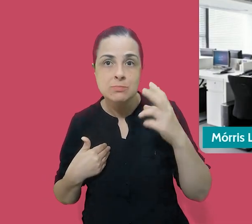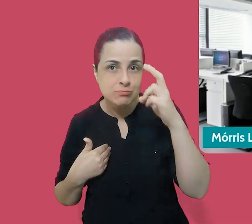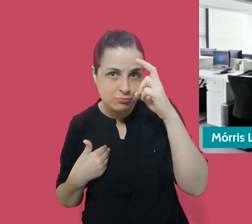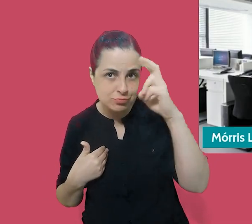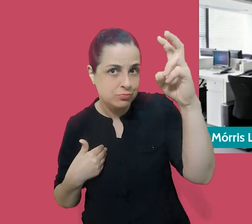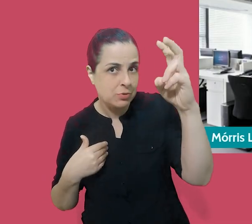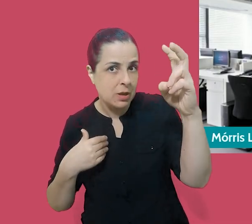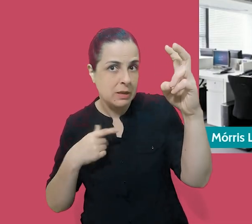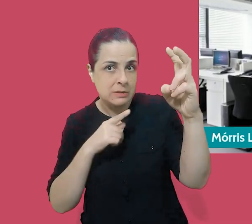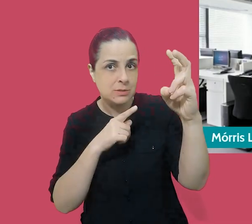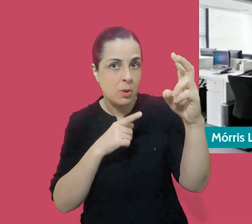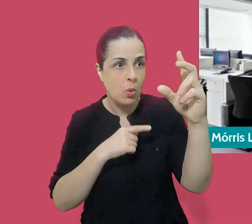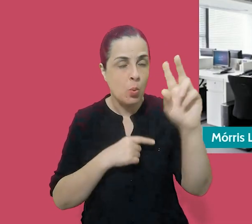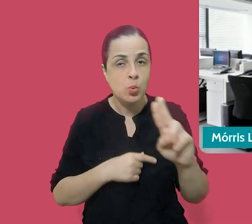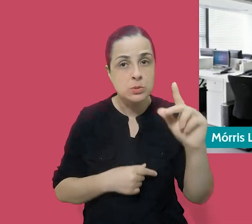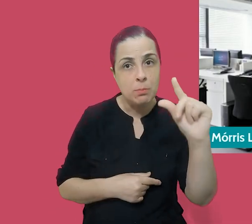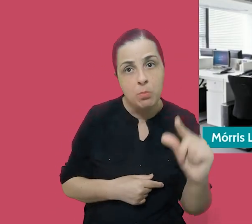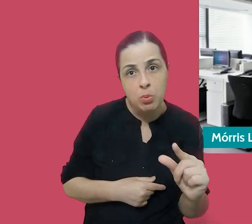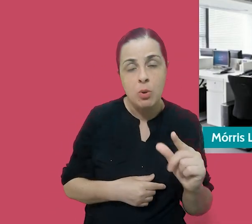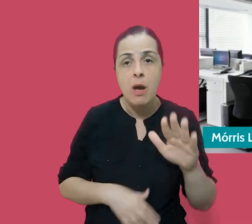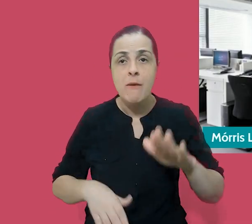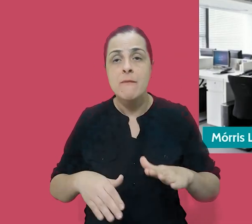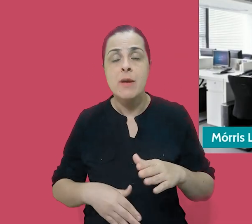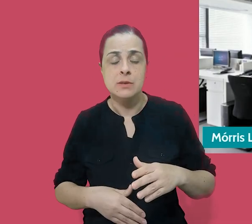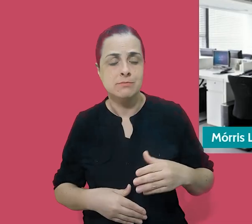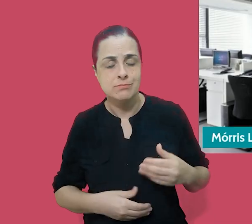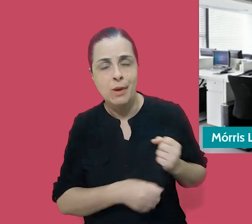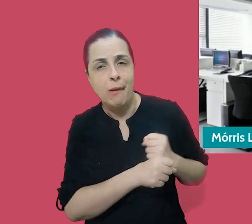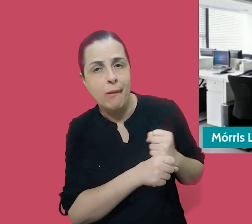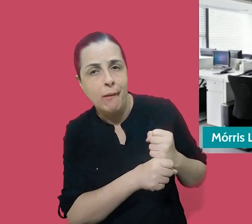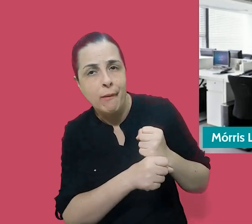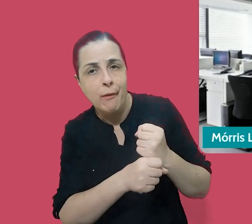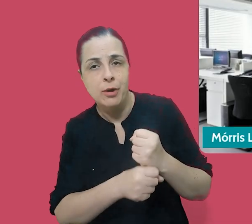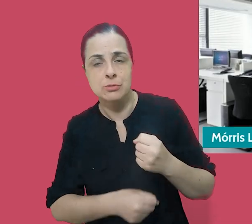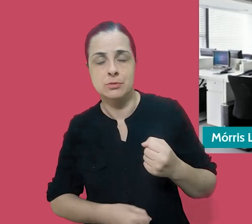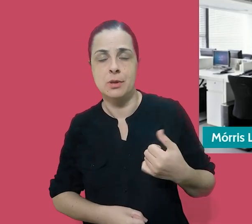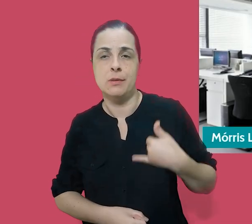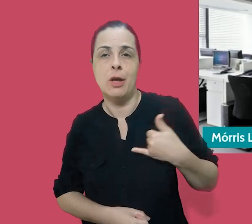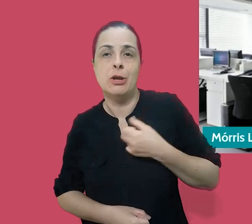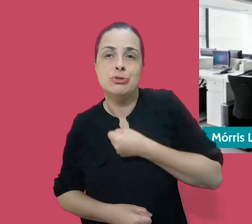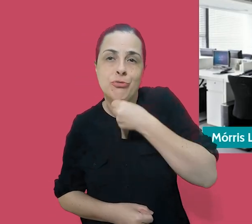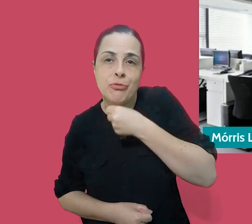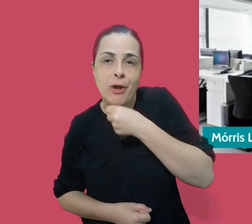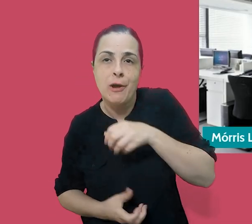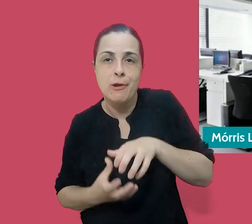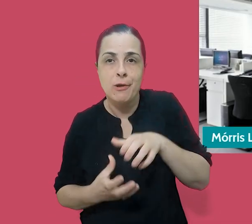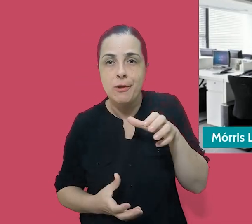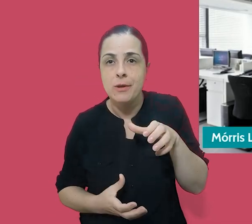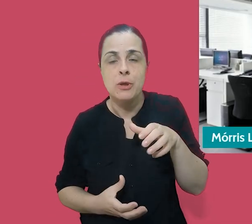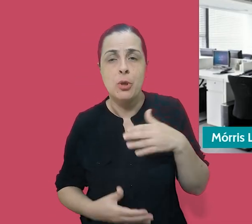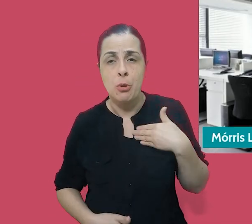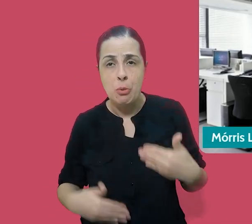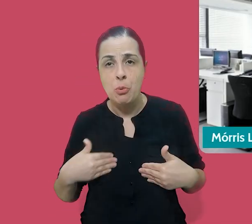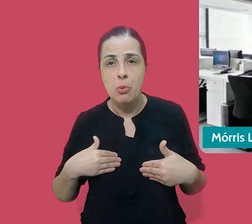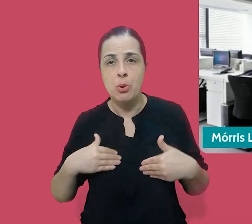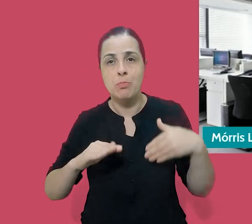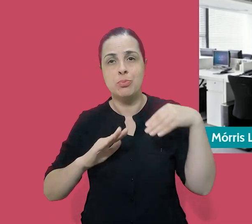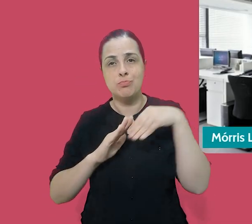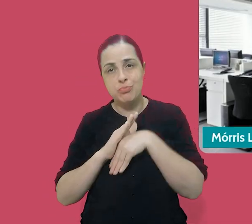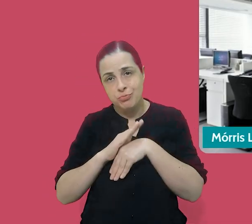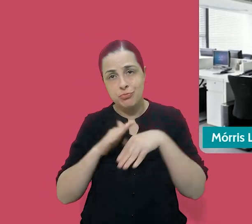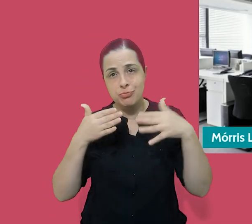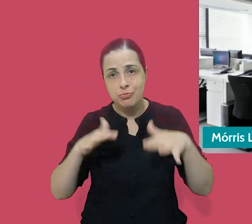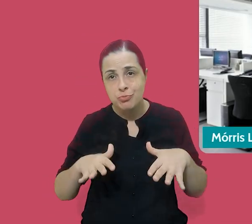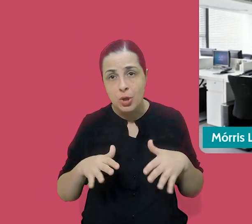vigor físico, ela precisa se recapacitar, porque ela acaba indo para a informalidade, faz o que dá, né? E